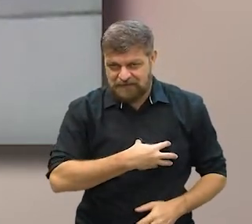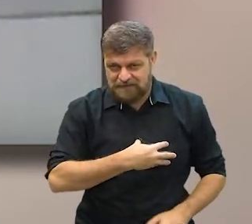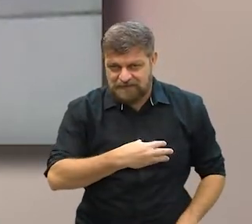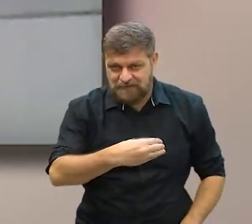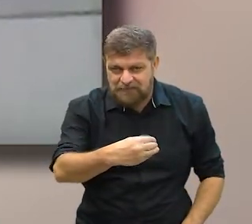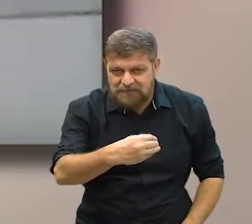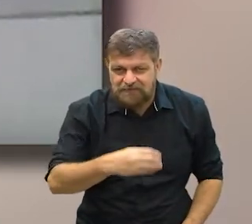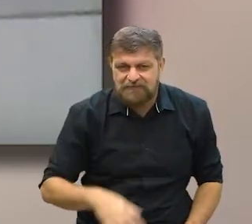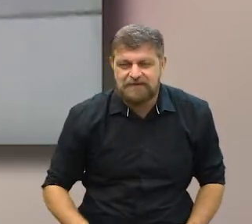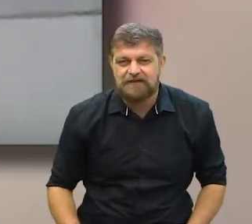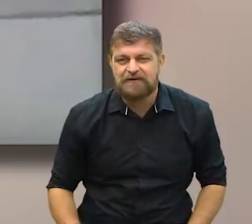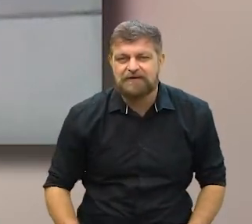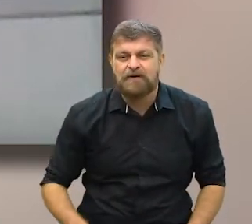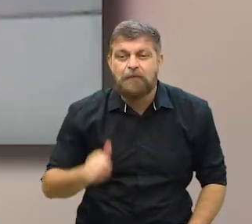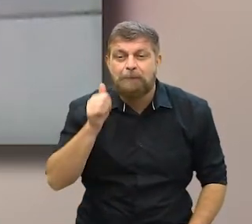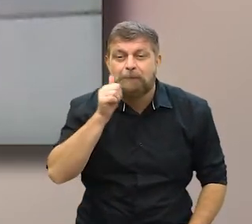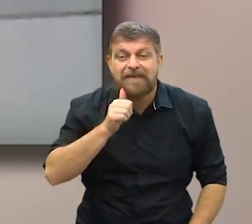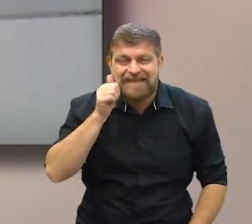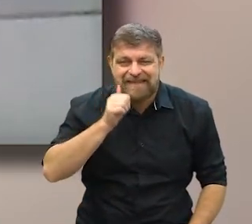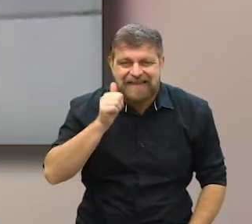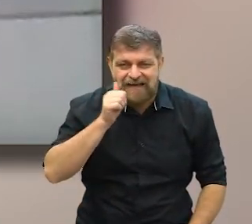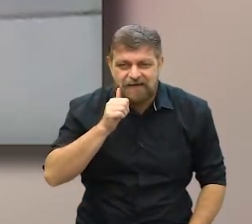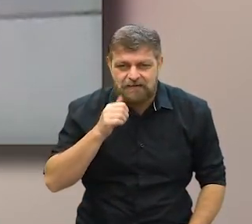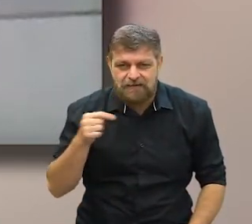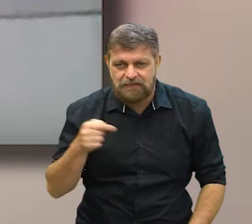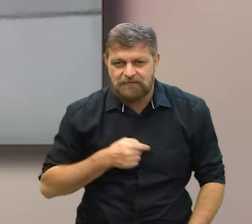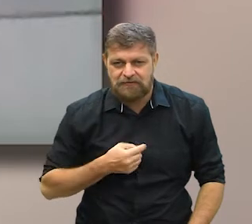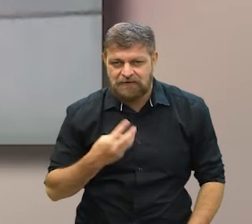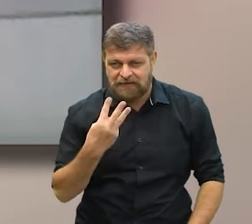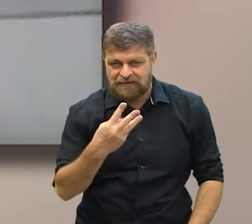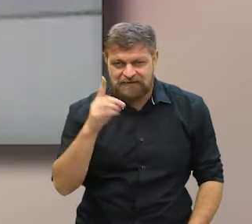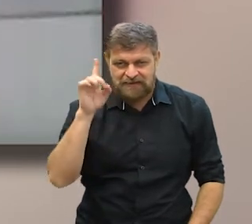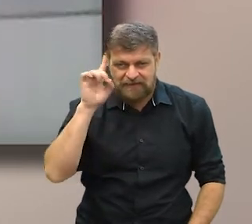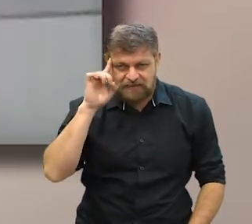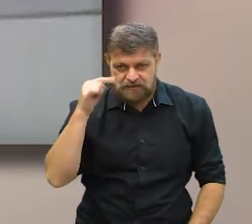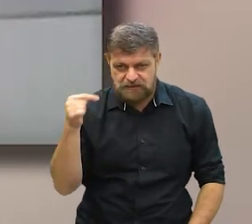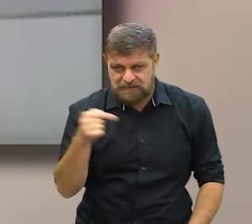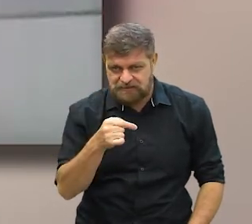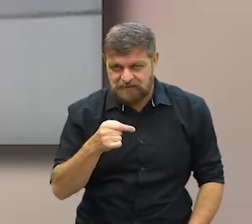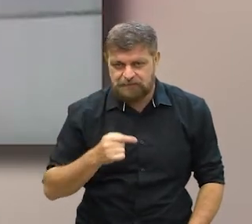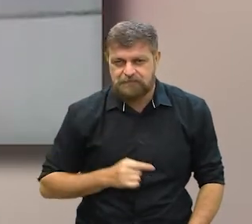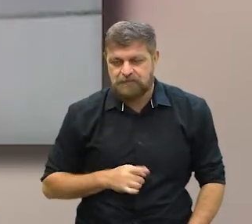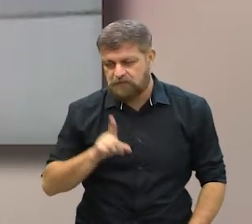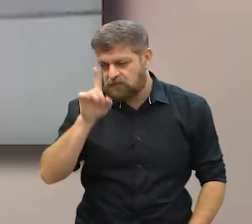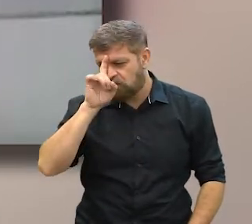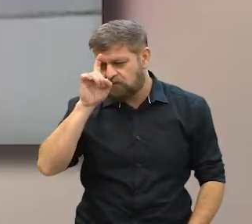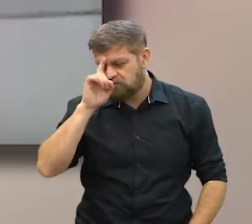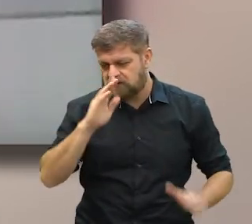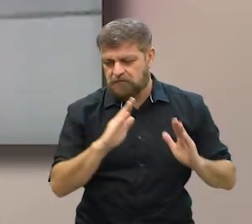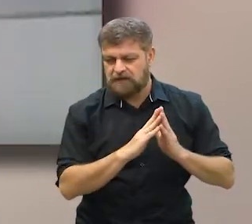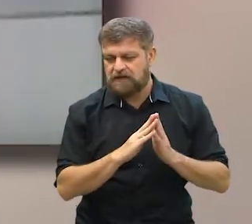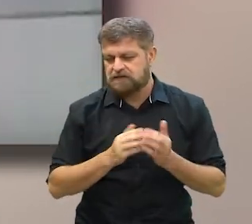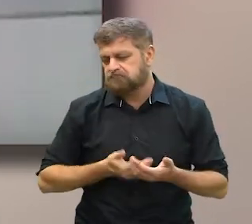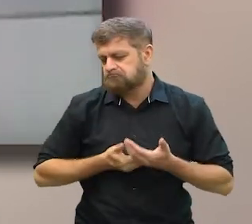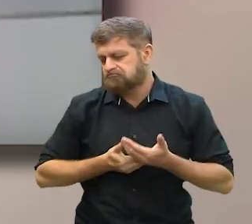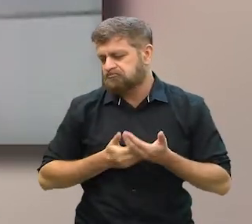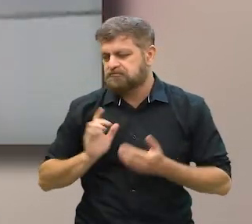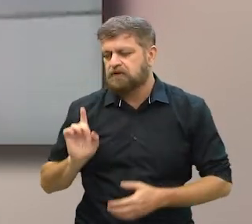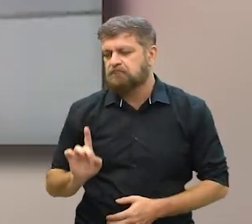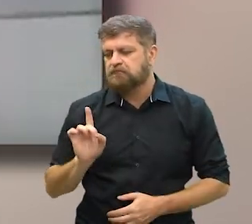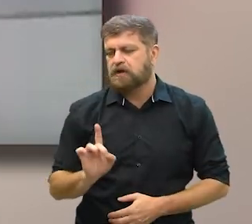terceiro filho, minha menina, ela, com 3 dias de nascida, a gente teve alta